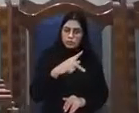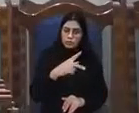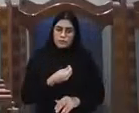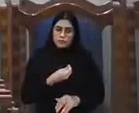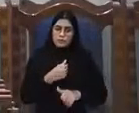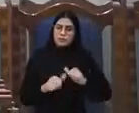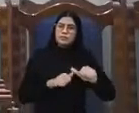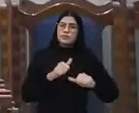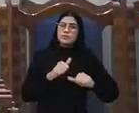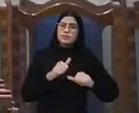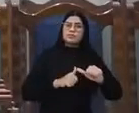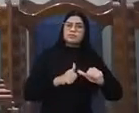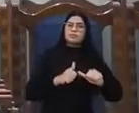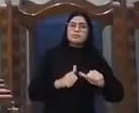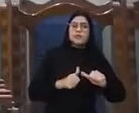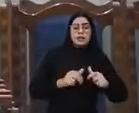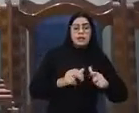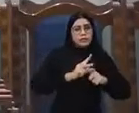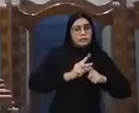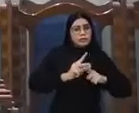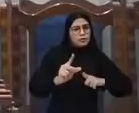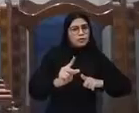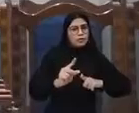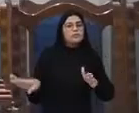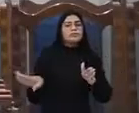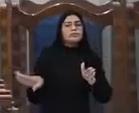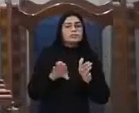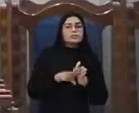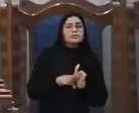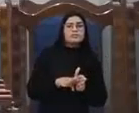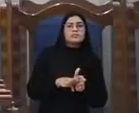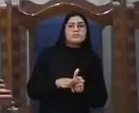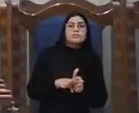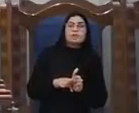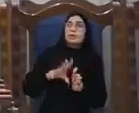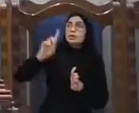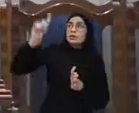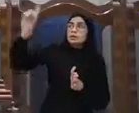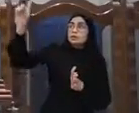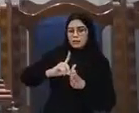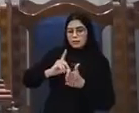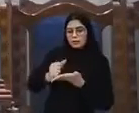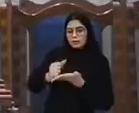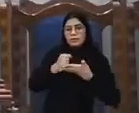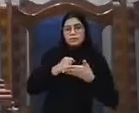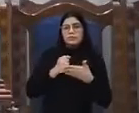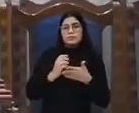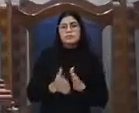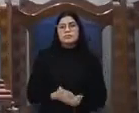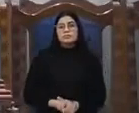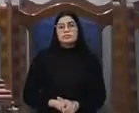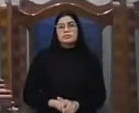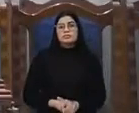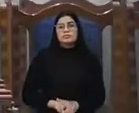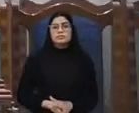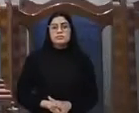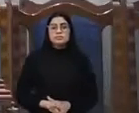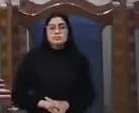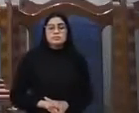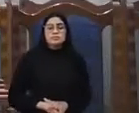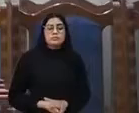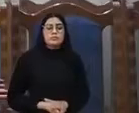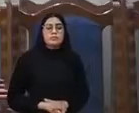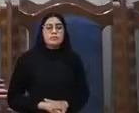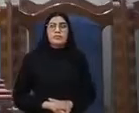arrependam que a vitória vai chegar. Se arrependam que Deus vai agir nas vossas vidas. Ah, meus irmãos, Diz a Bíblia,